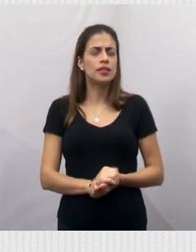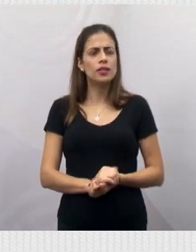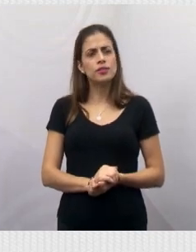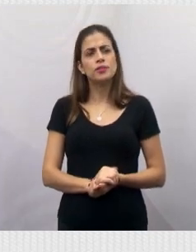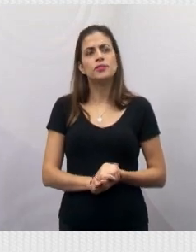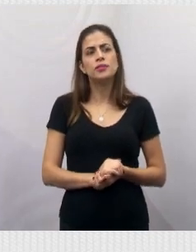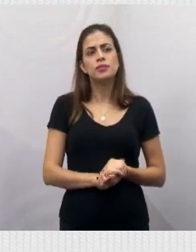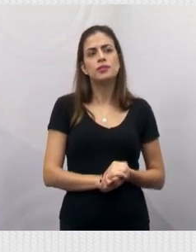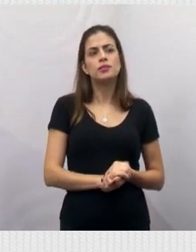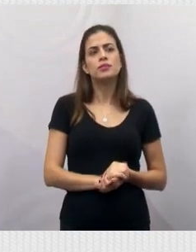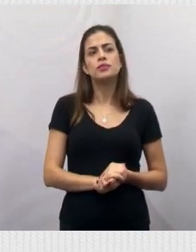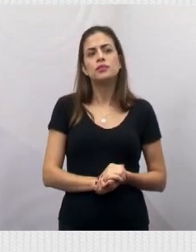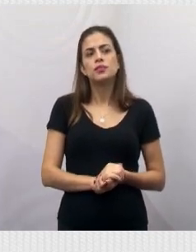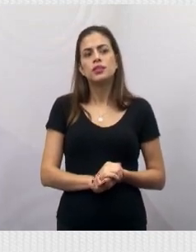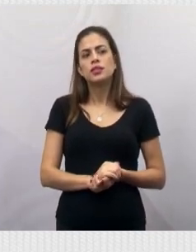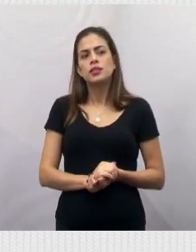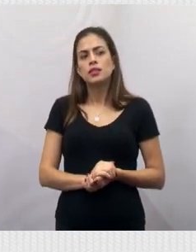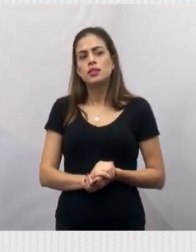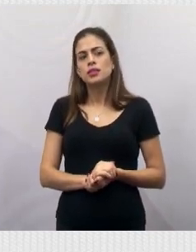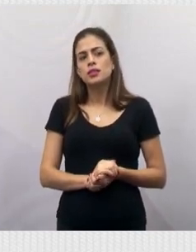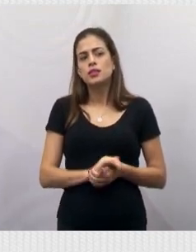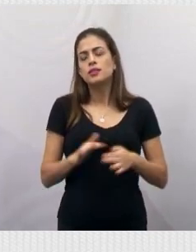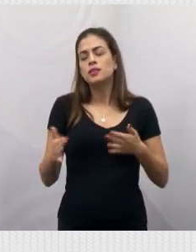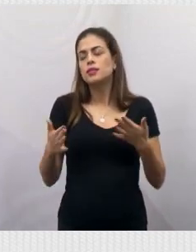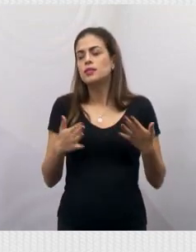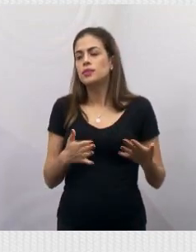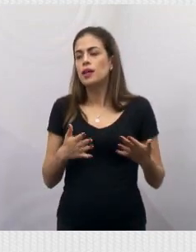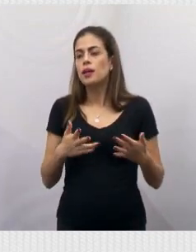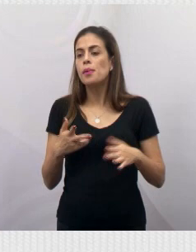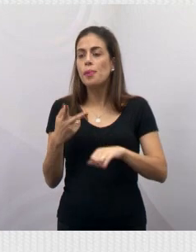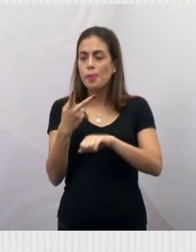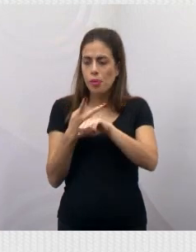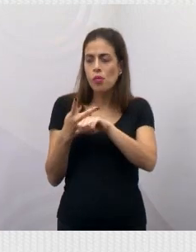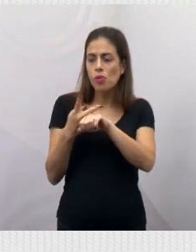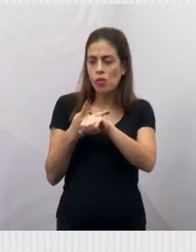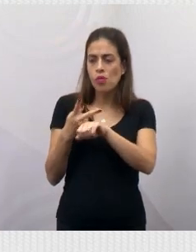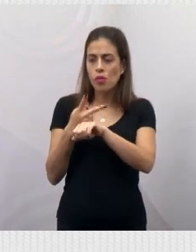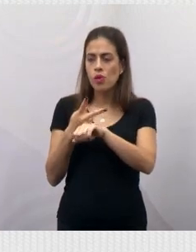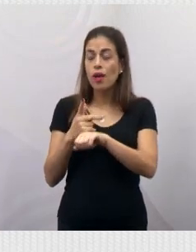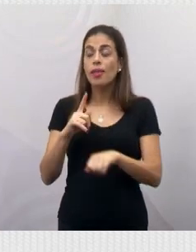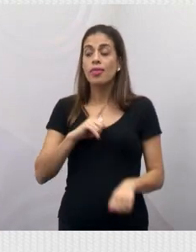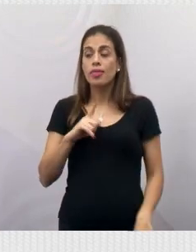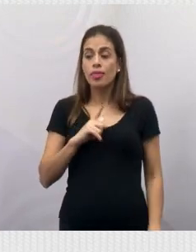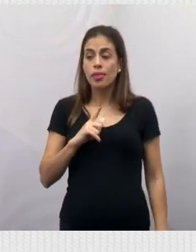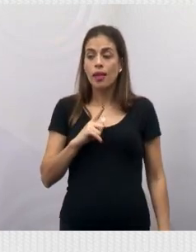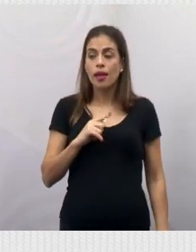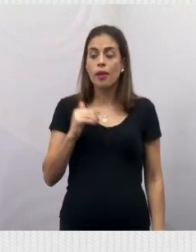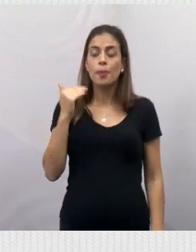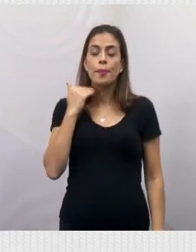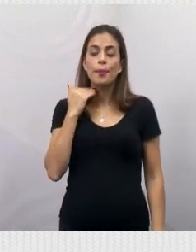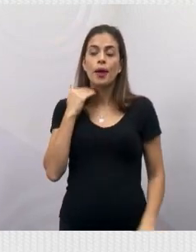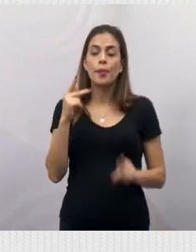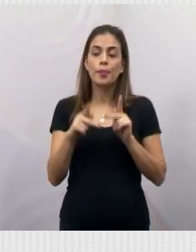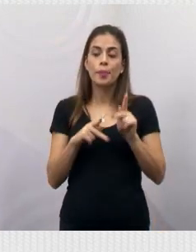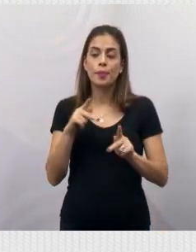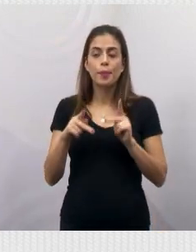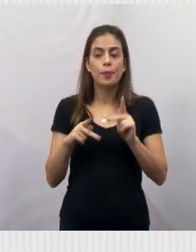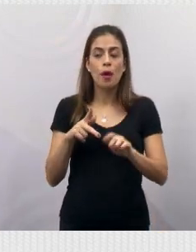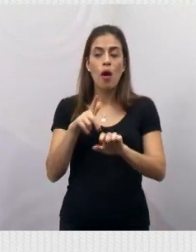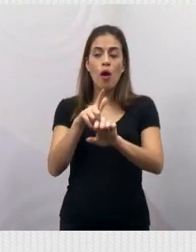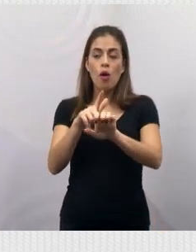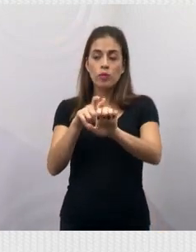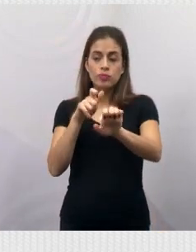microempreendedor e autônomo, tiver alguma dúvida, procure o PAT. Lá tem o Banco do Povo com